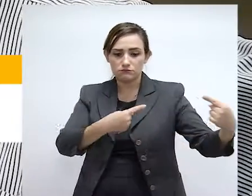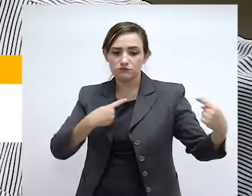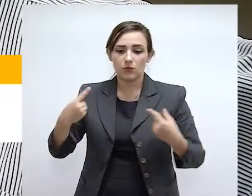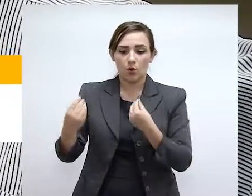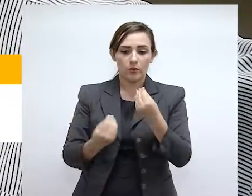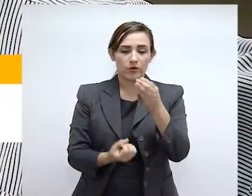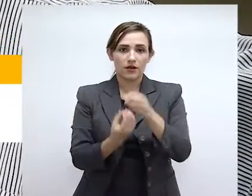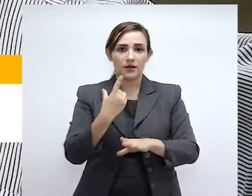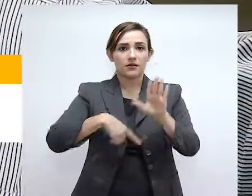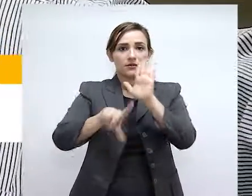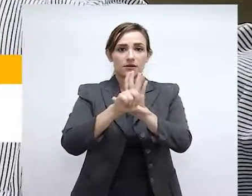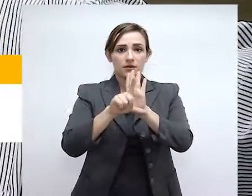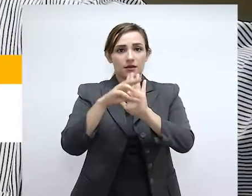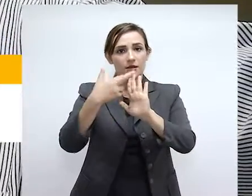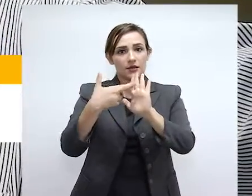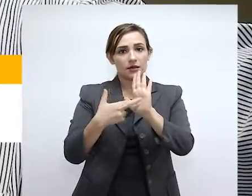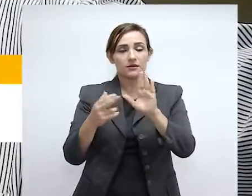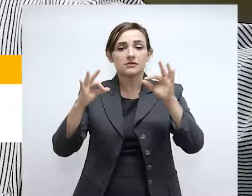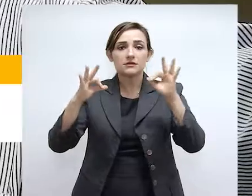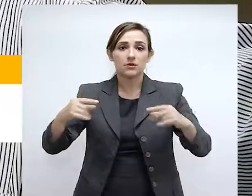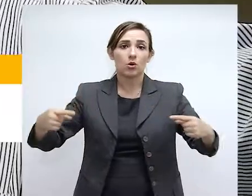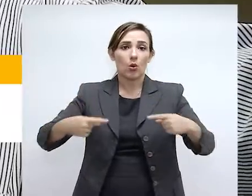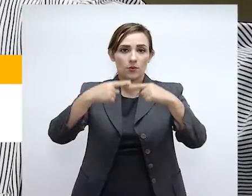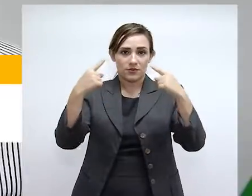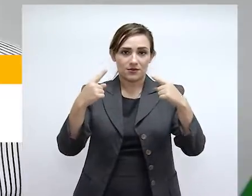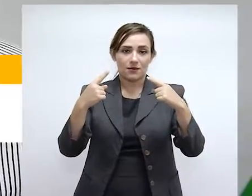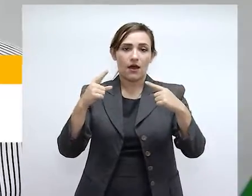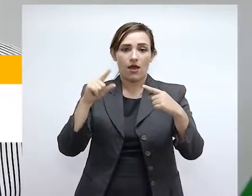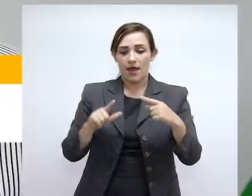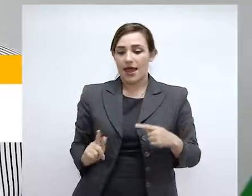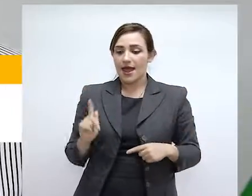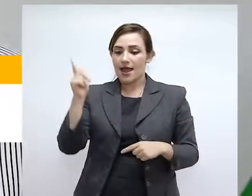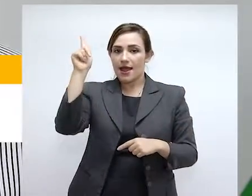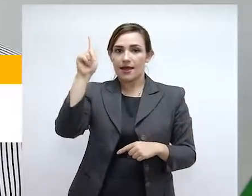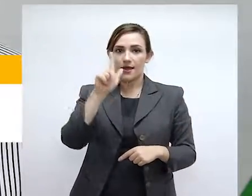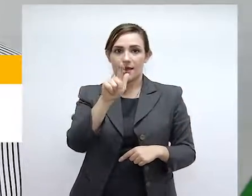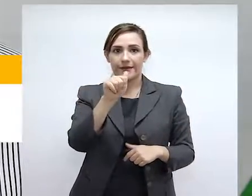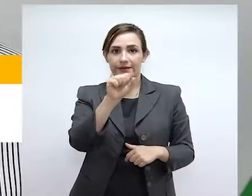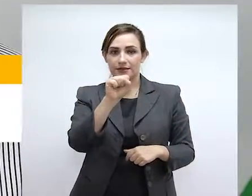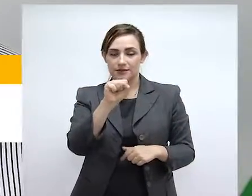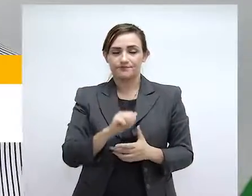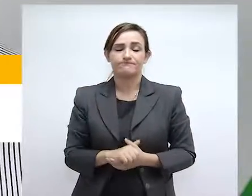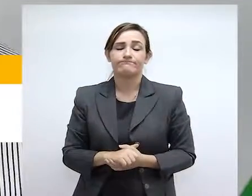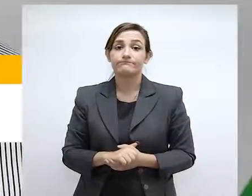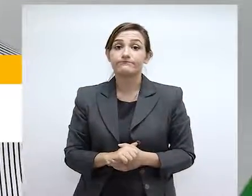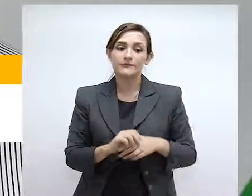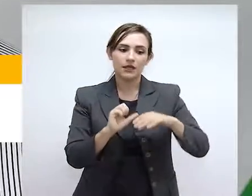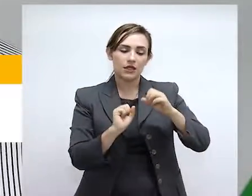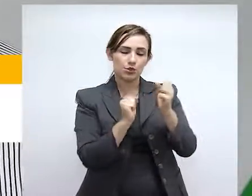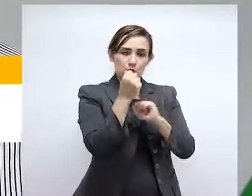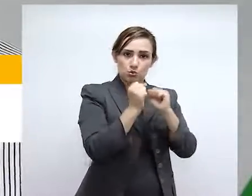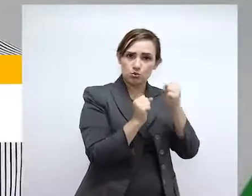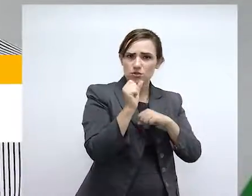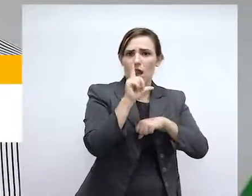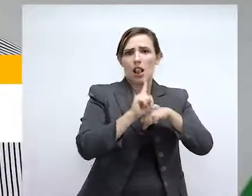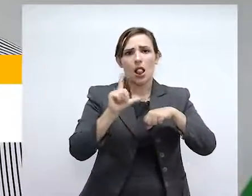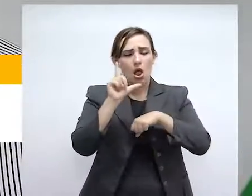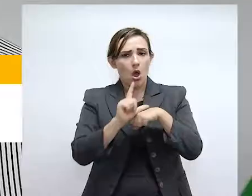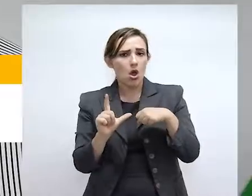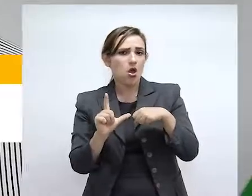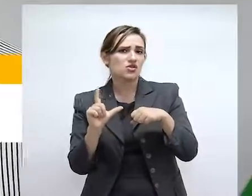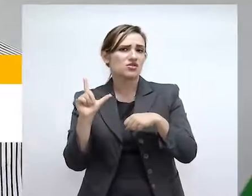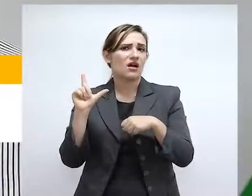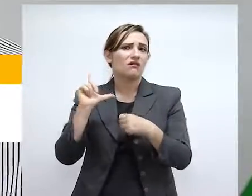debater os caminhos para que um projeto de lei seja apresentado. Possibilita com que as indústrias, os